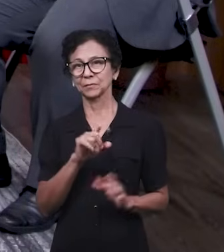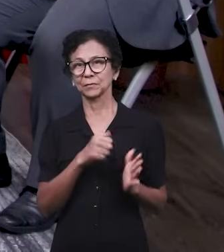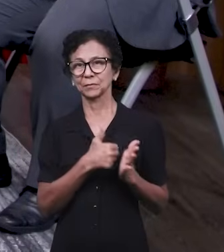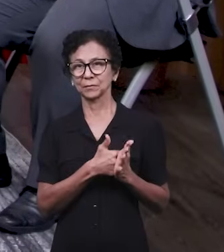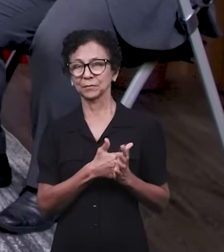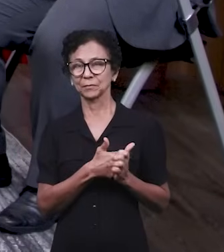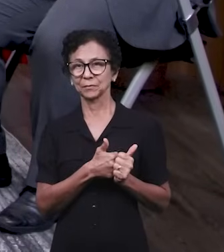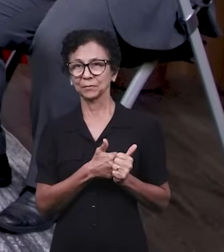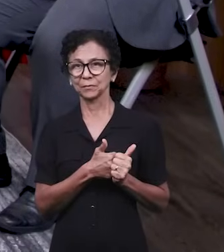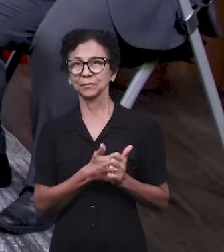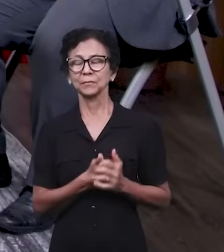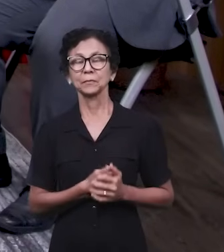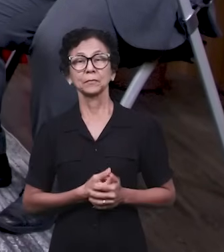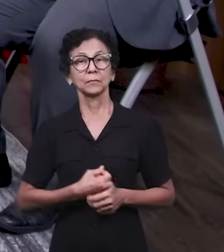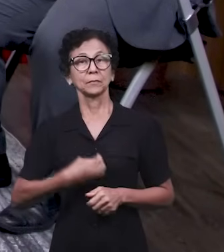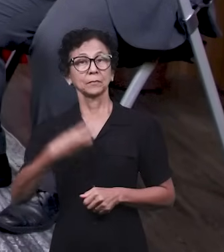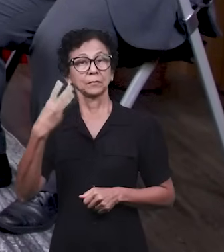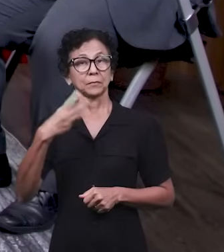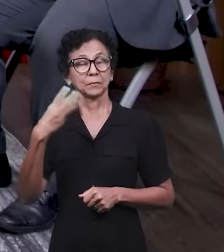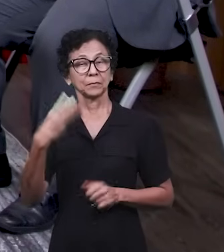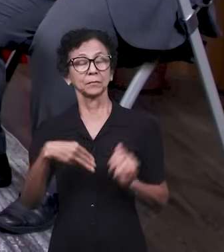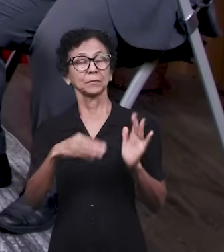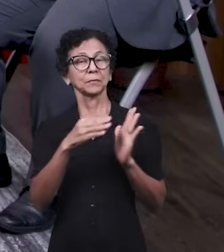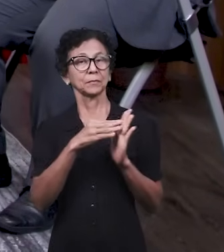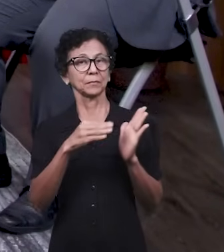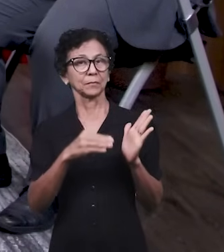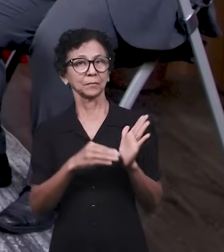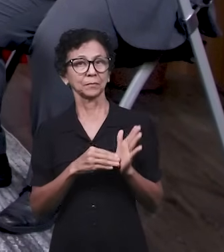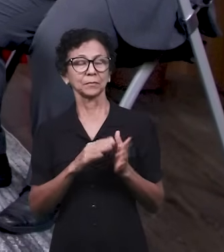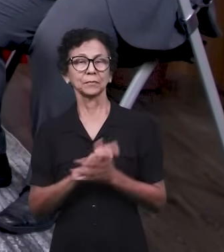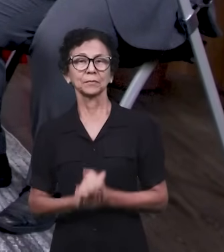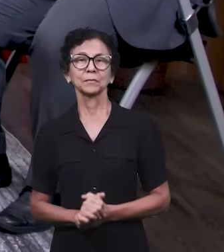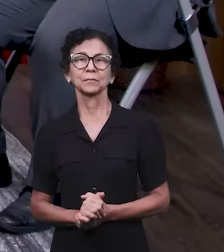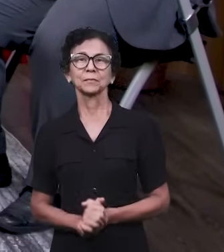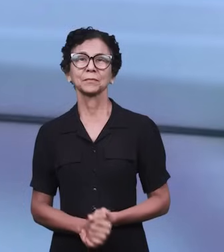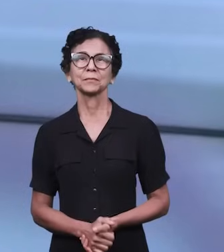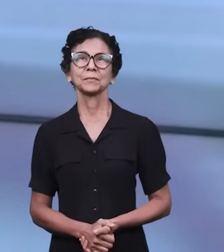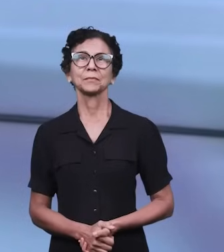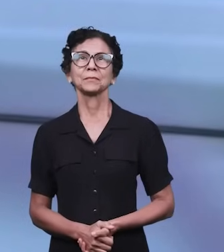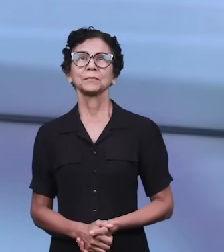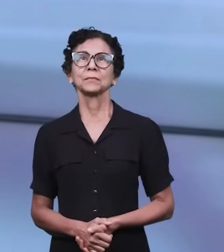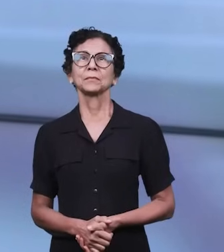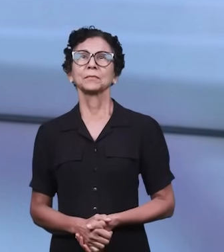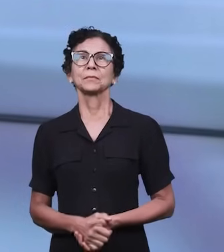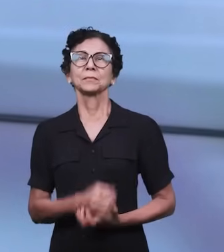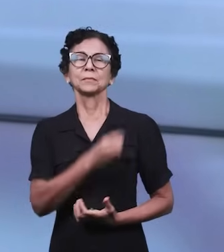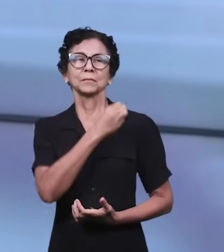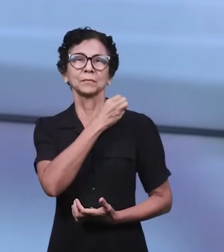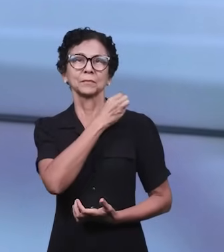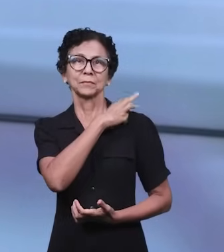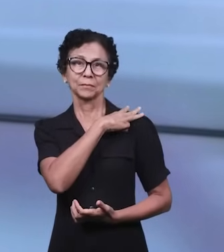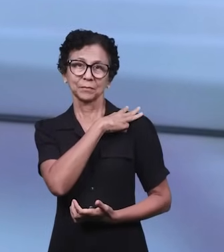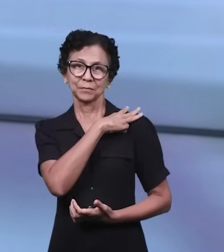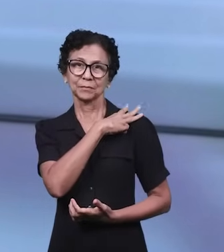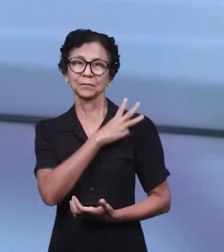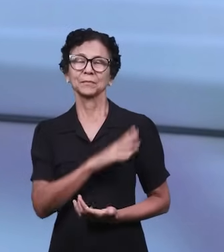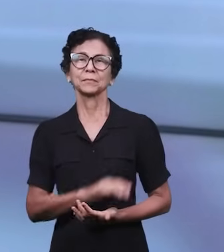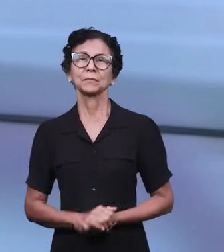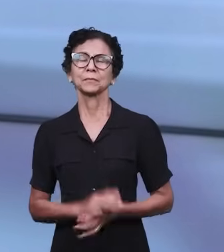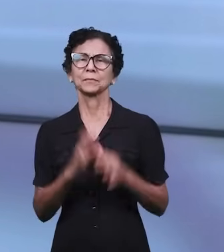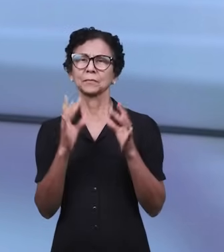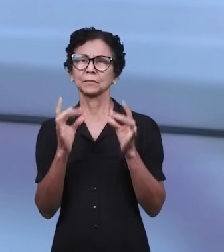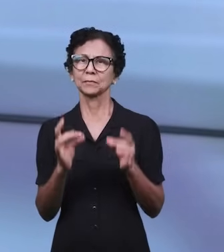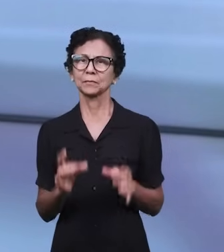acompanha, que nesse terceiro episódio sobre o ensino médio, nós ainda temos muito a conversar. Hoje nós vamos tratar